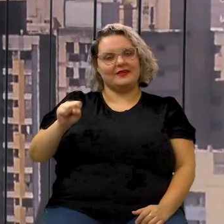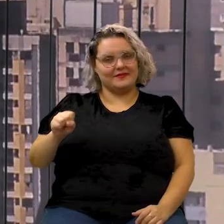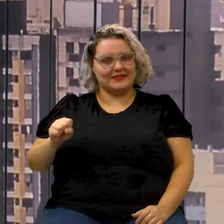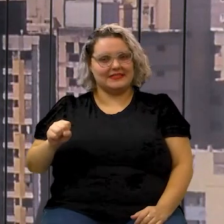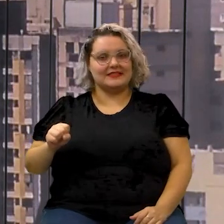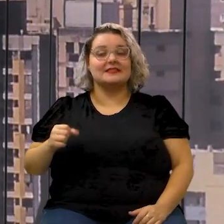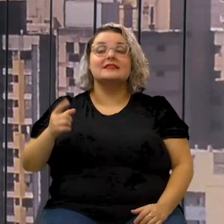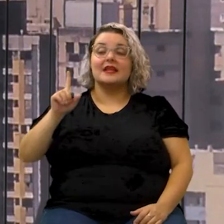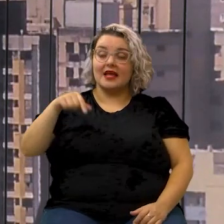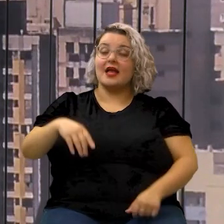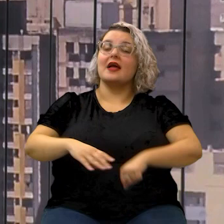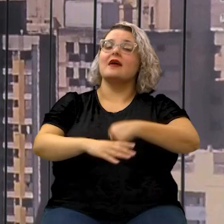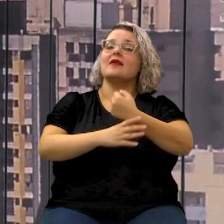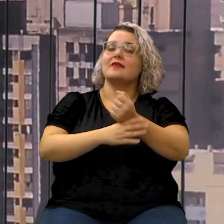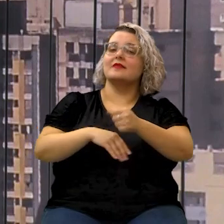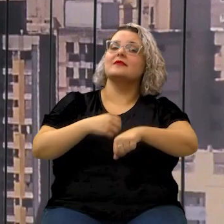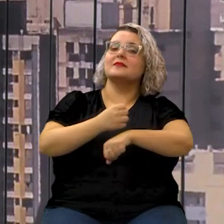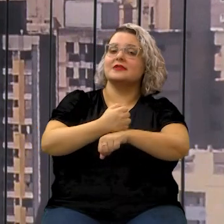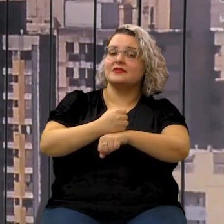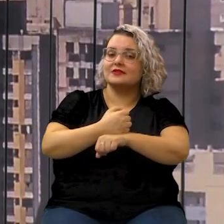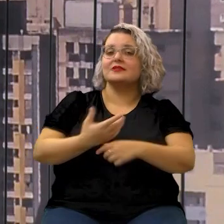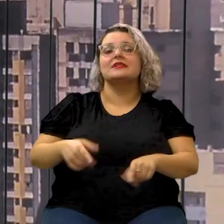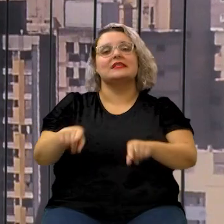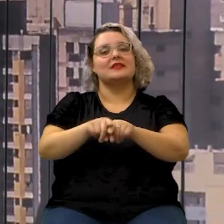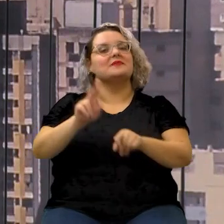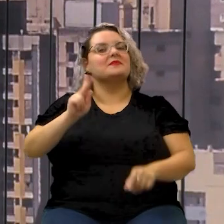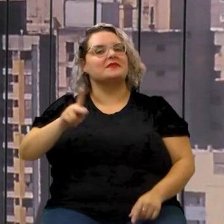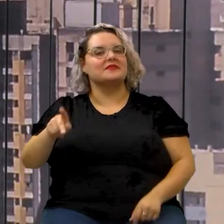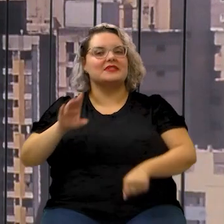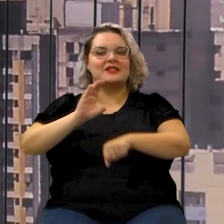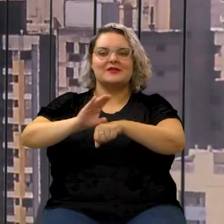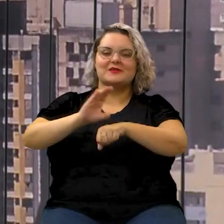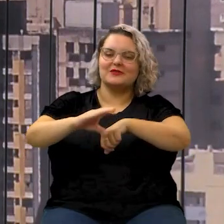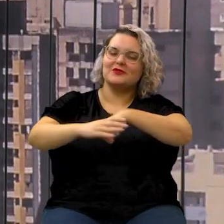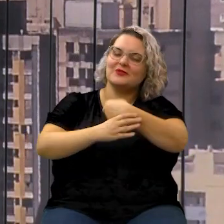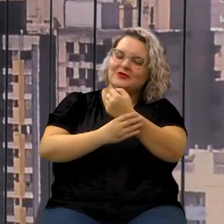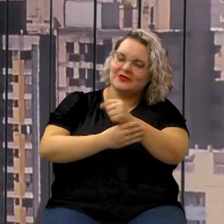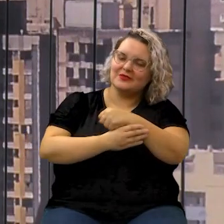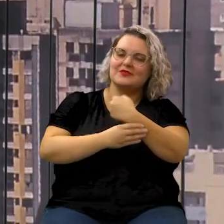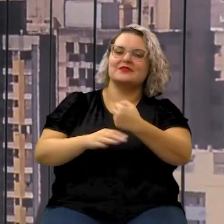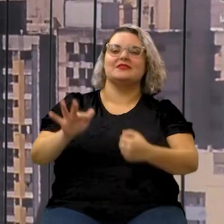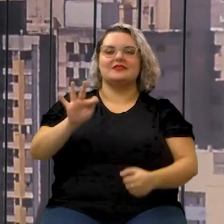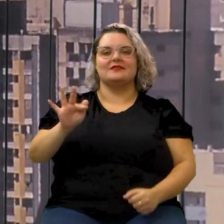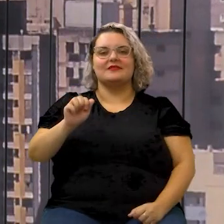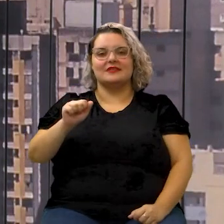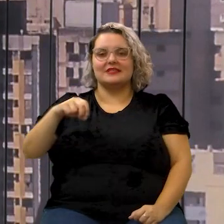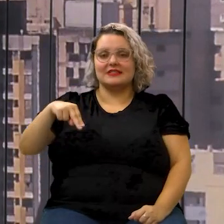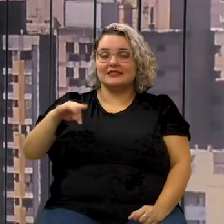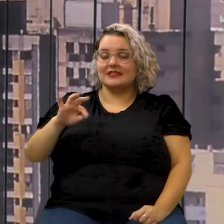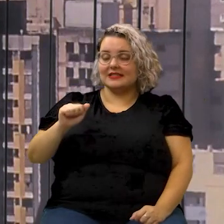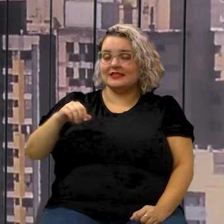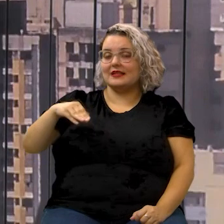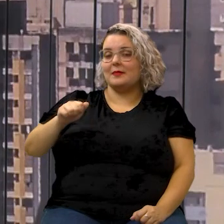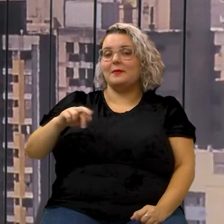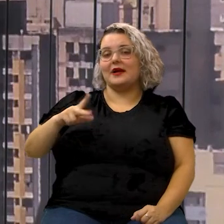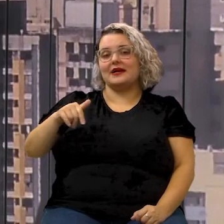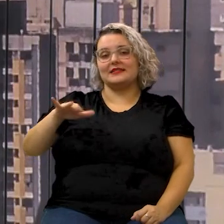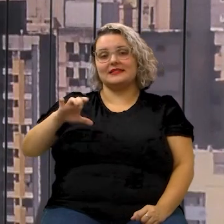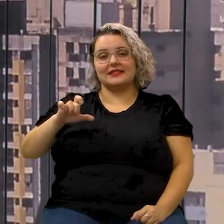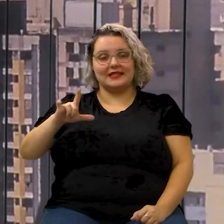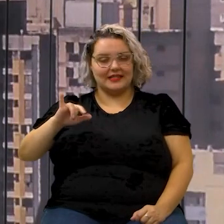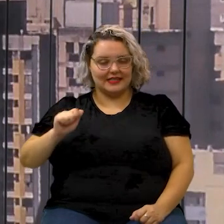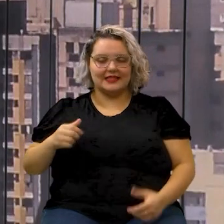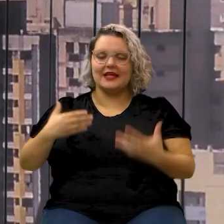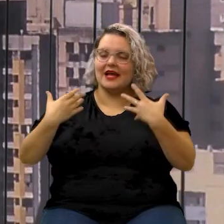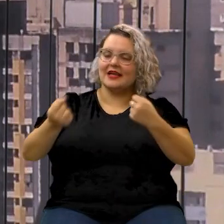Silva Cavalcante. Ele é fisioterapeuta e também professor do curso de fisioterapia da Faculdade Santa Marcelina. Aceitou o nosso